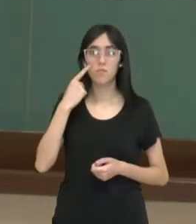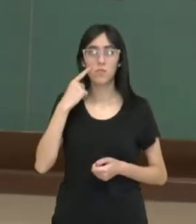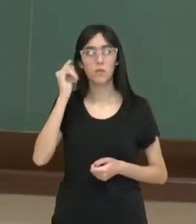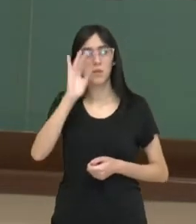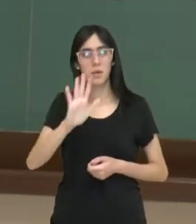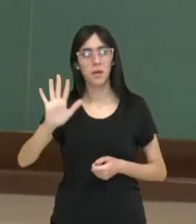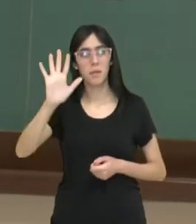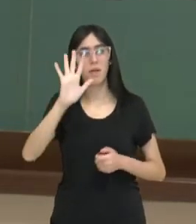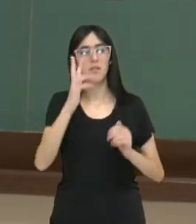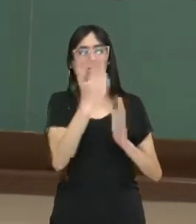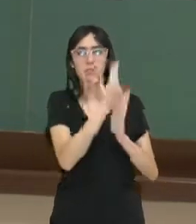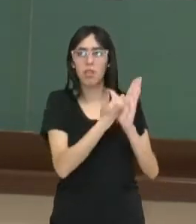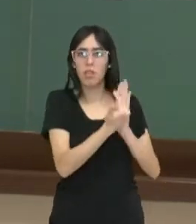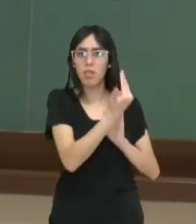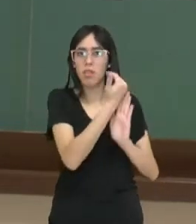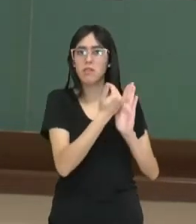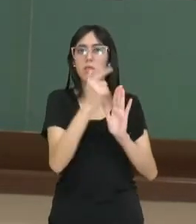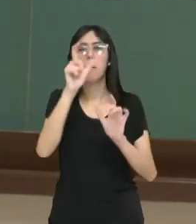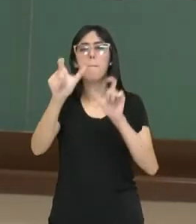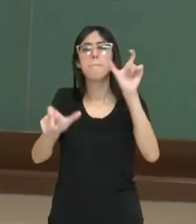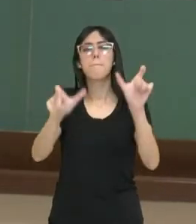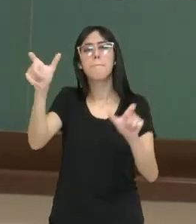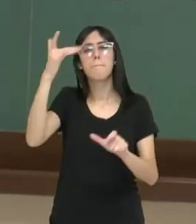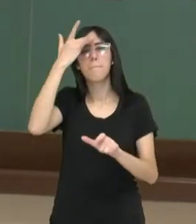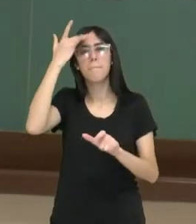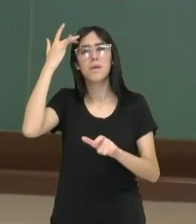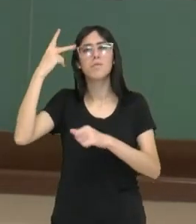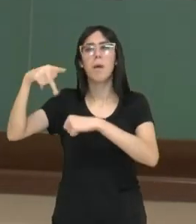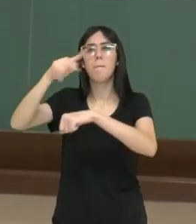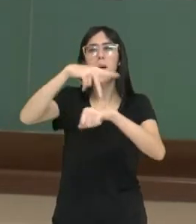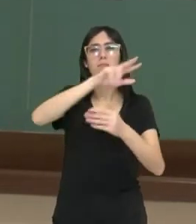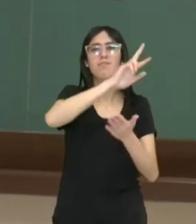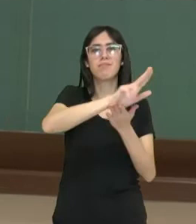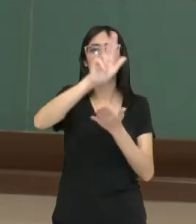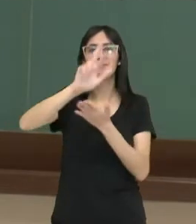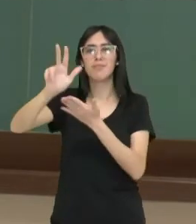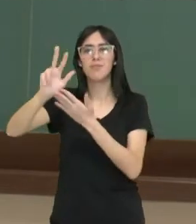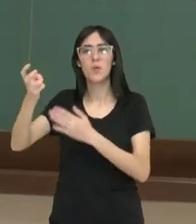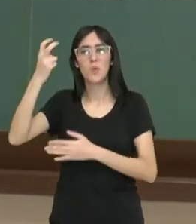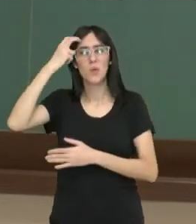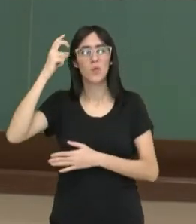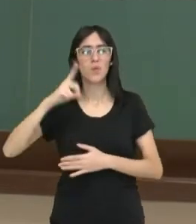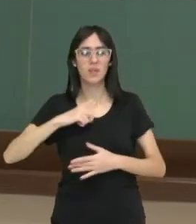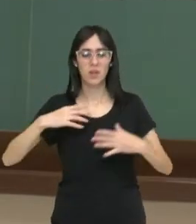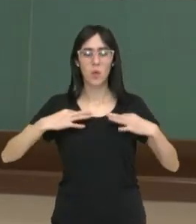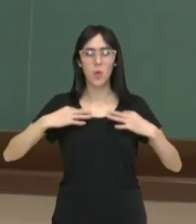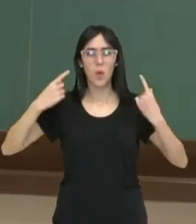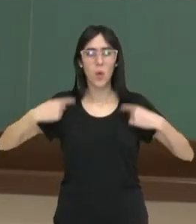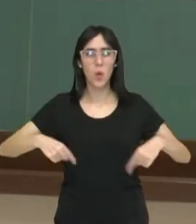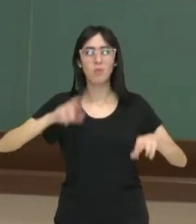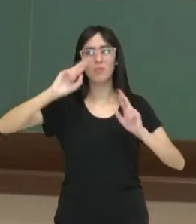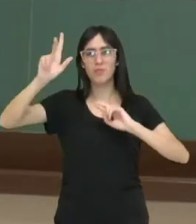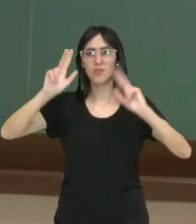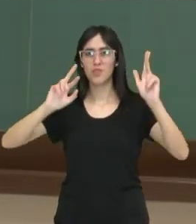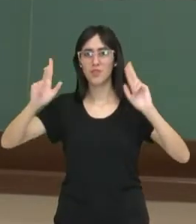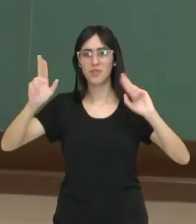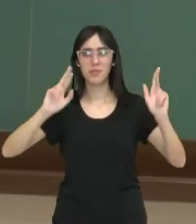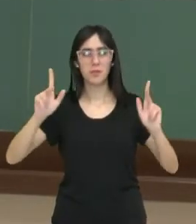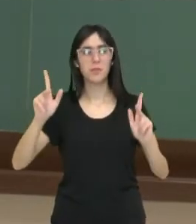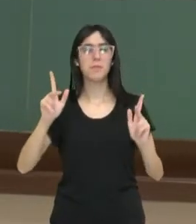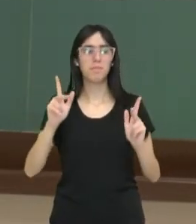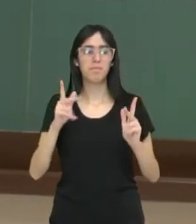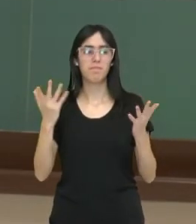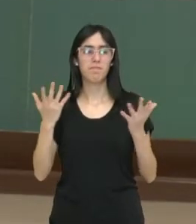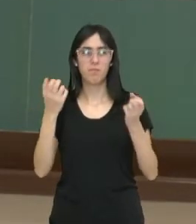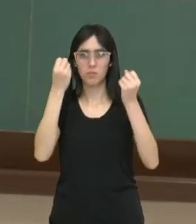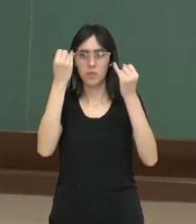representando pessoas de países distintos, né? Tem a fantasia, tudo. Vamos falar um pouco